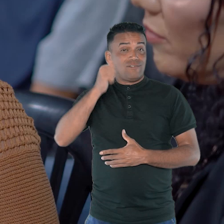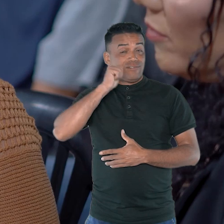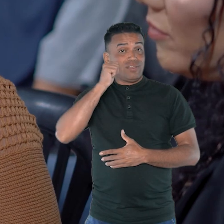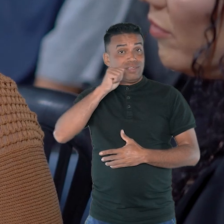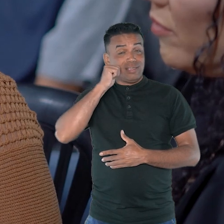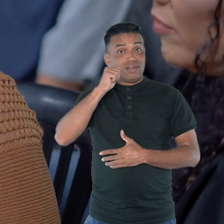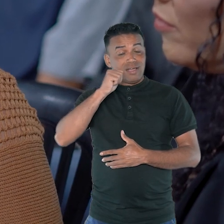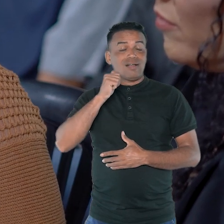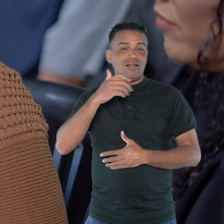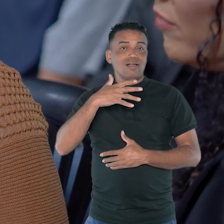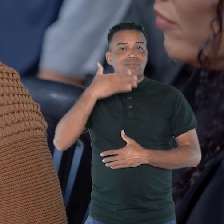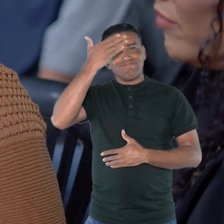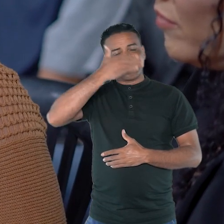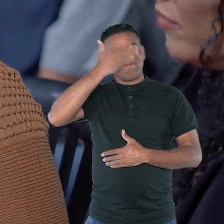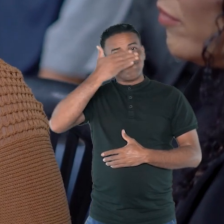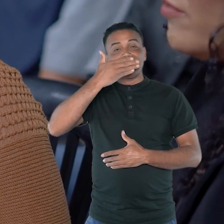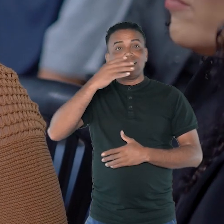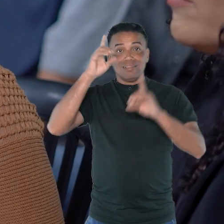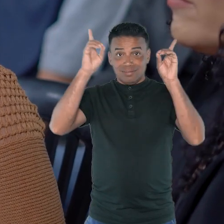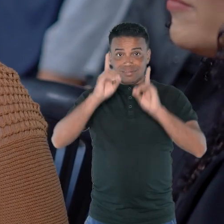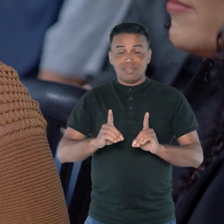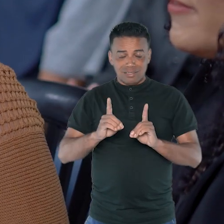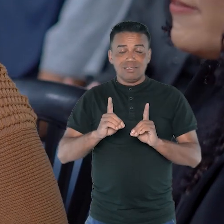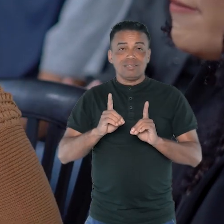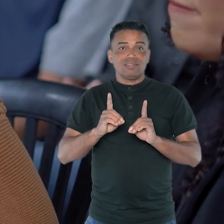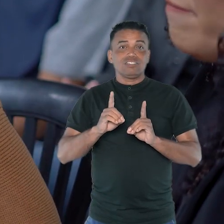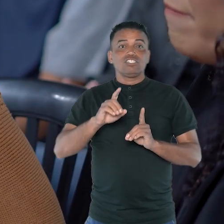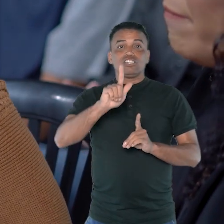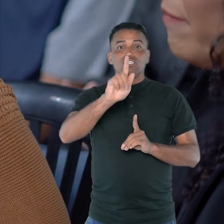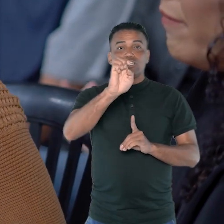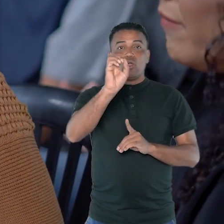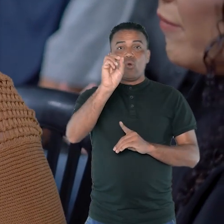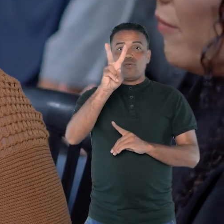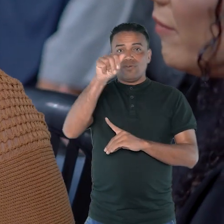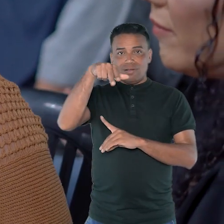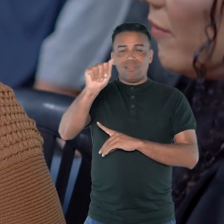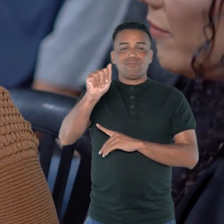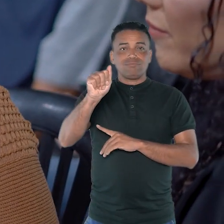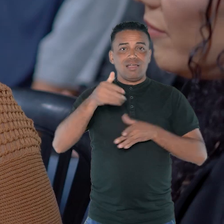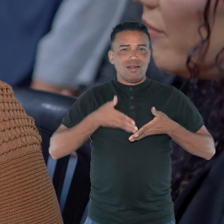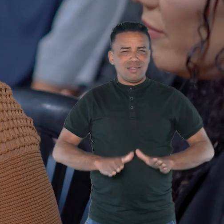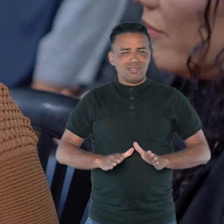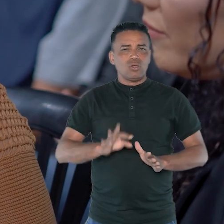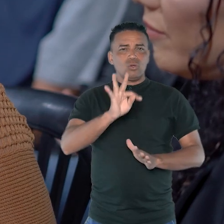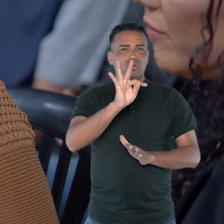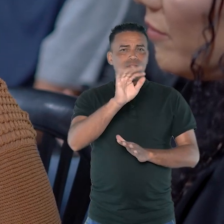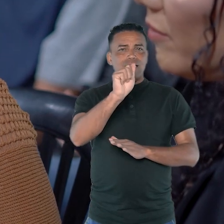deficiente visual, e ela nasceu em Taguatinga, em Brasília, né, no distrito.